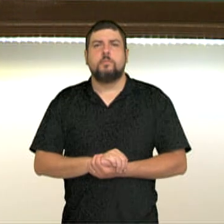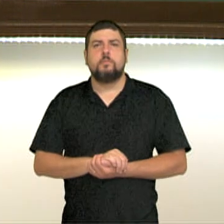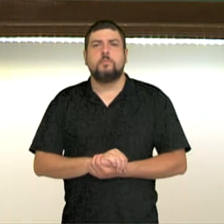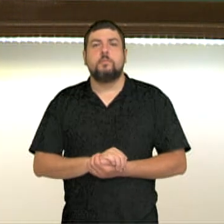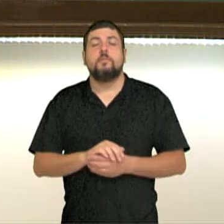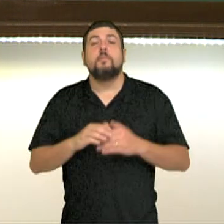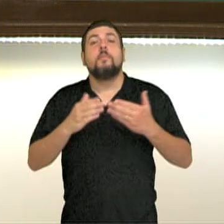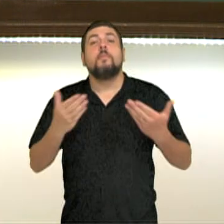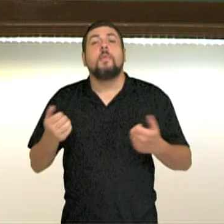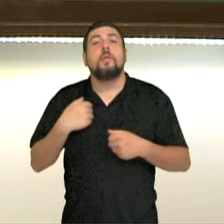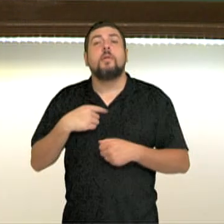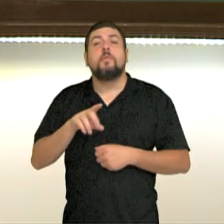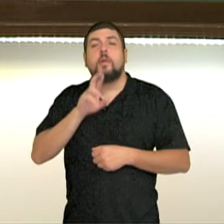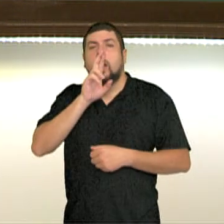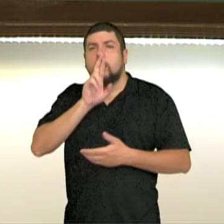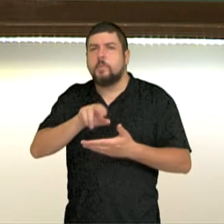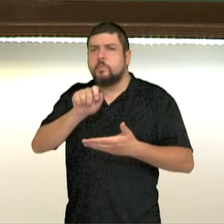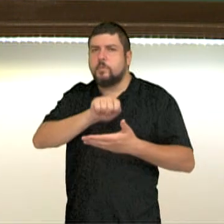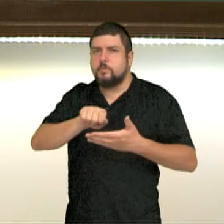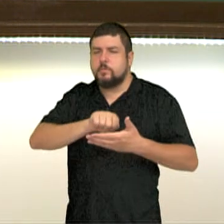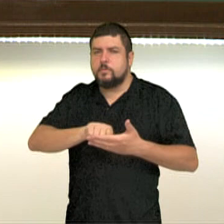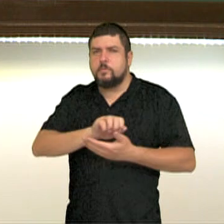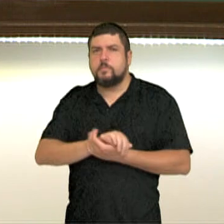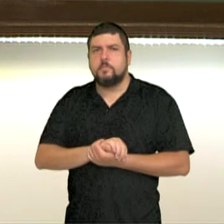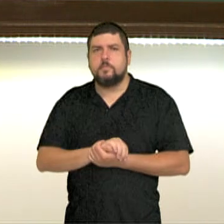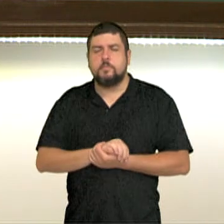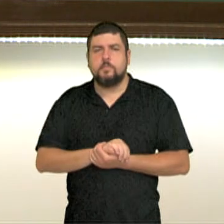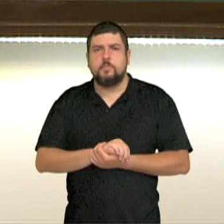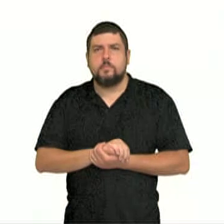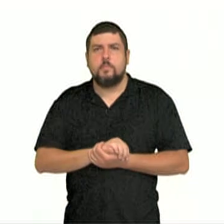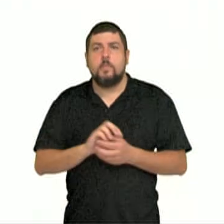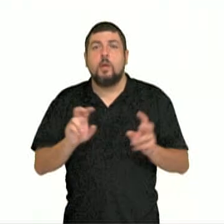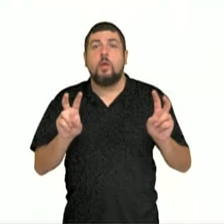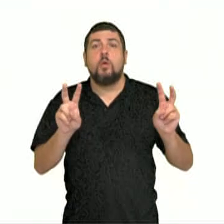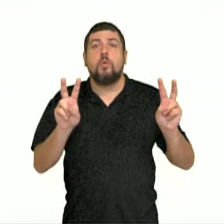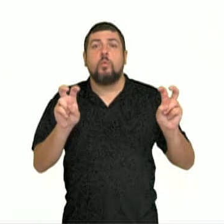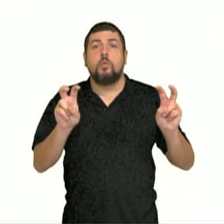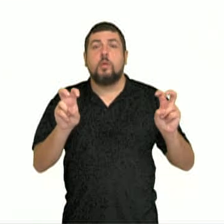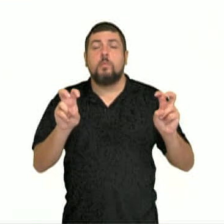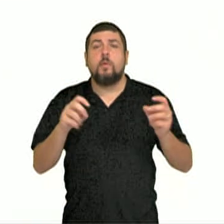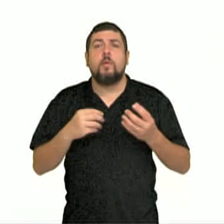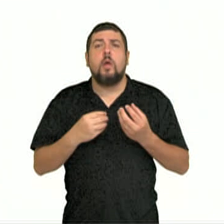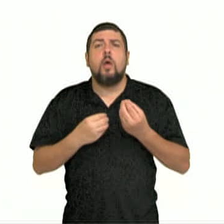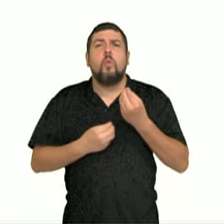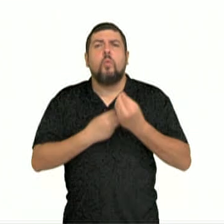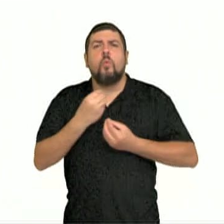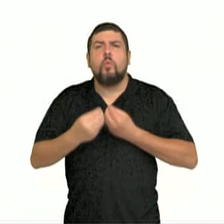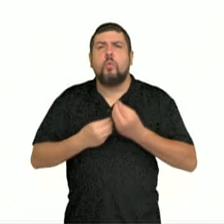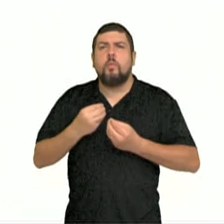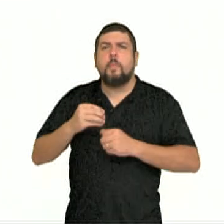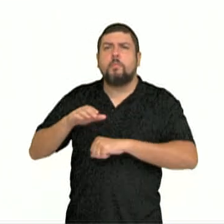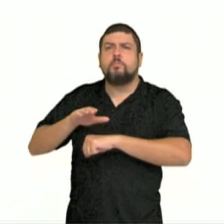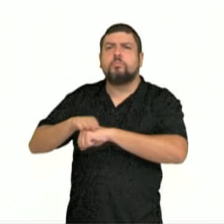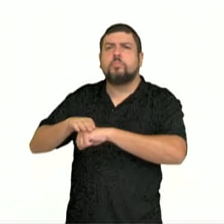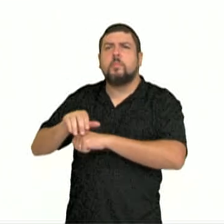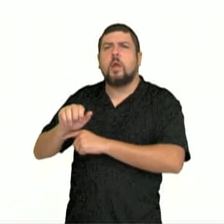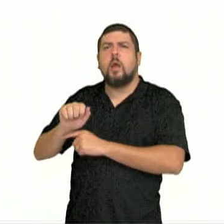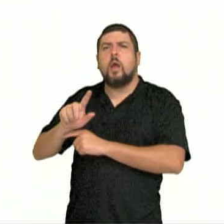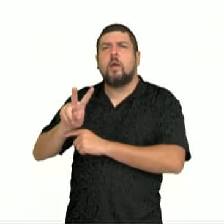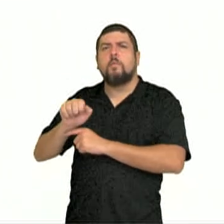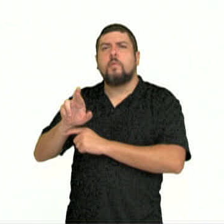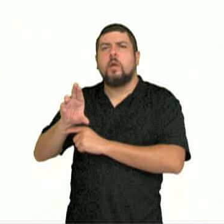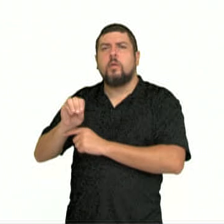E aí, o que que você respondeu? Vamos analisar. O tema é o movimento de escrita do poeta Álvaro Posselt, ou seja, como